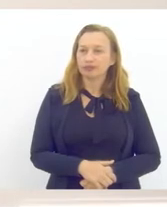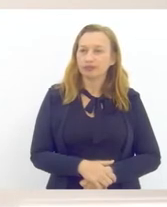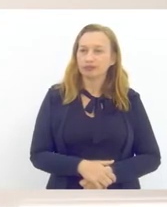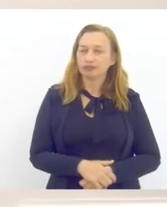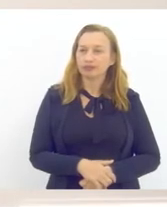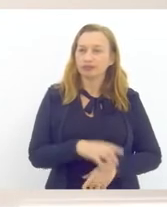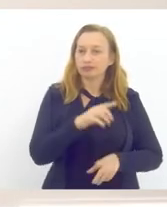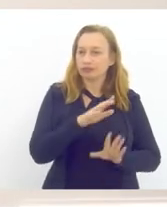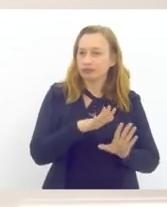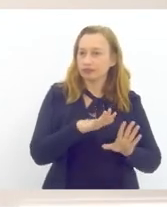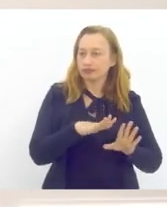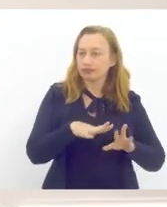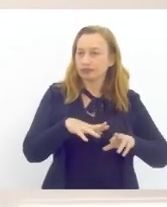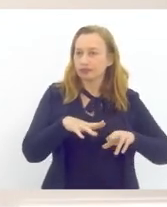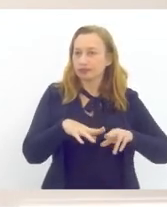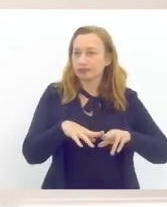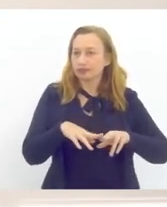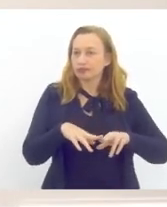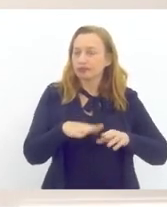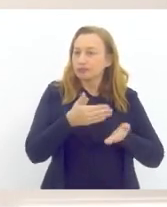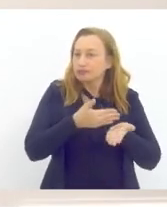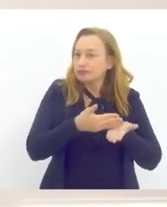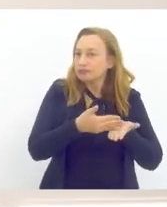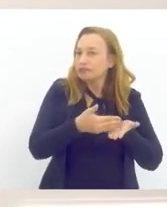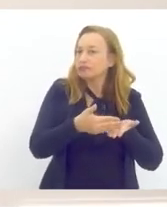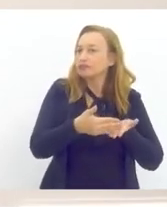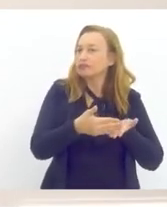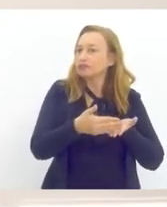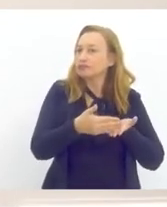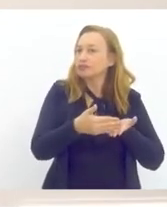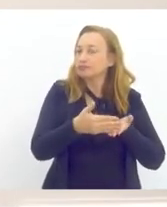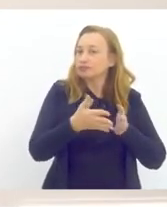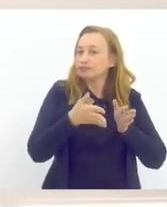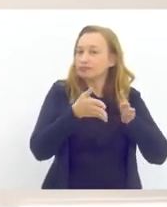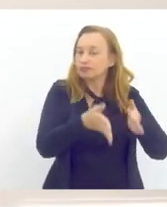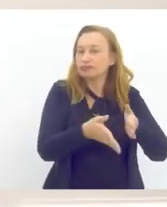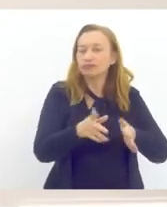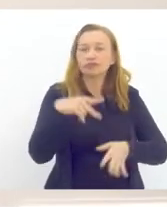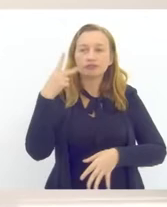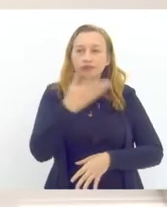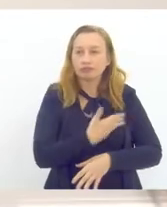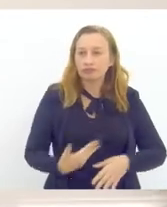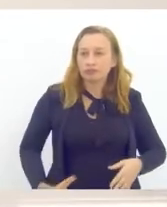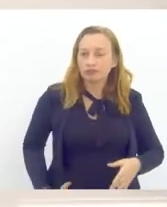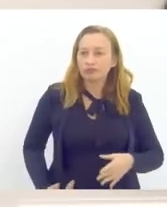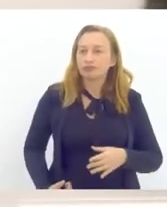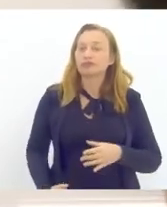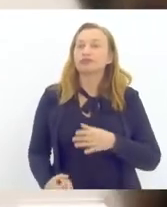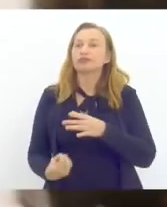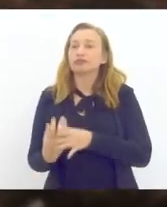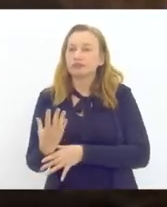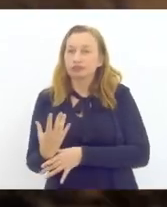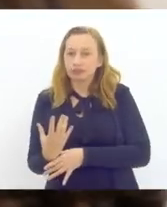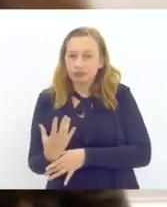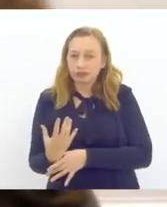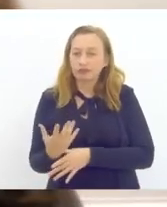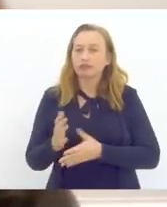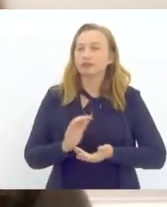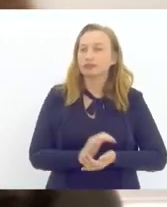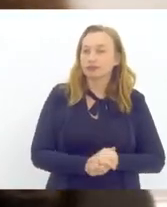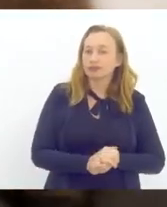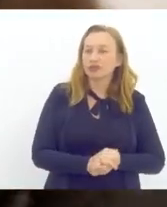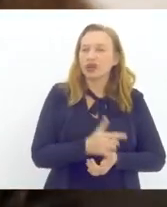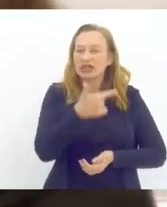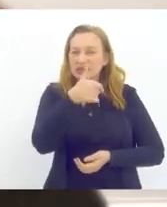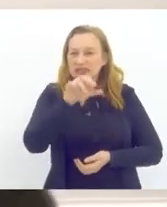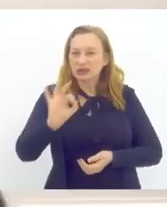variáveis, eles têm um princípio, que é um princípio de direcionamento de políticas públicas e promoção de equidade. Por que não é 100% só